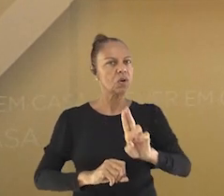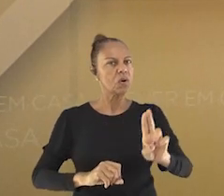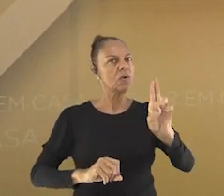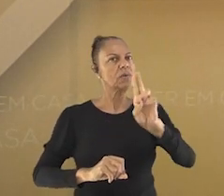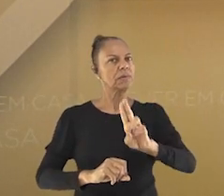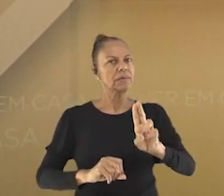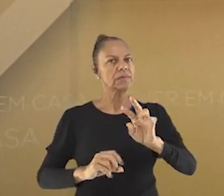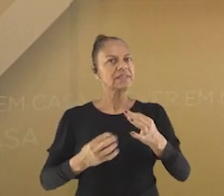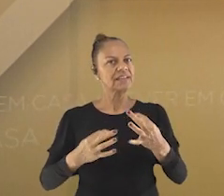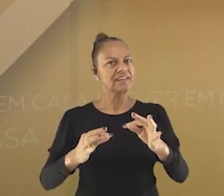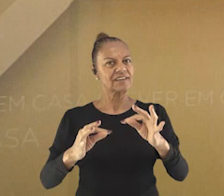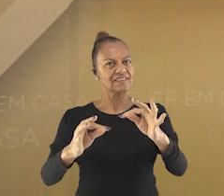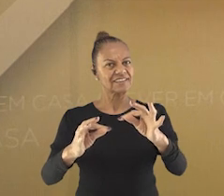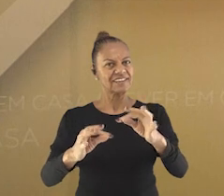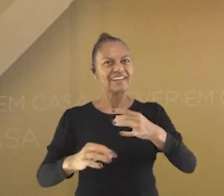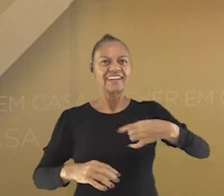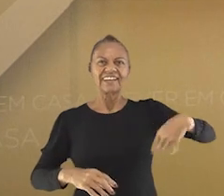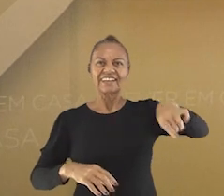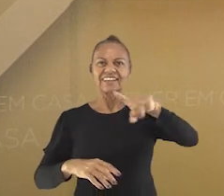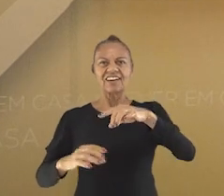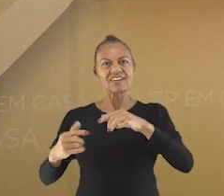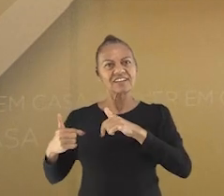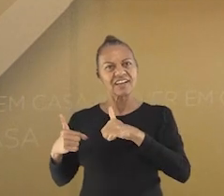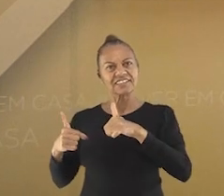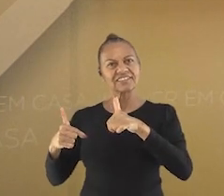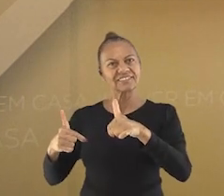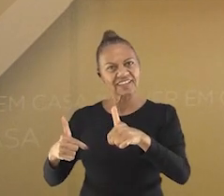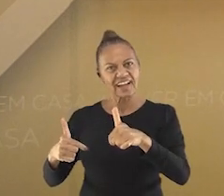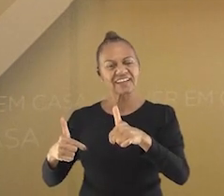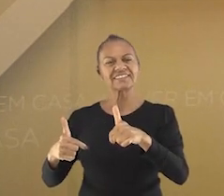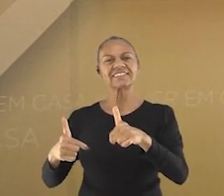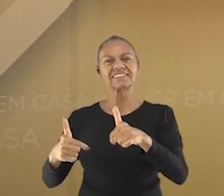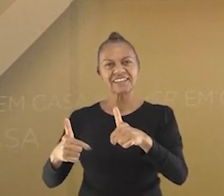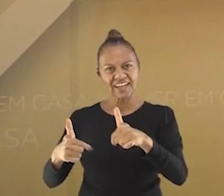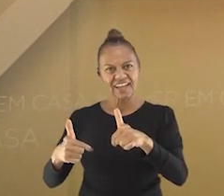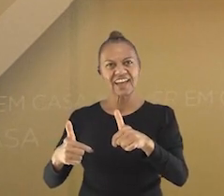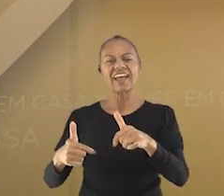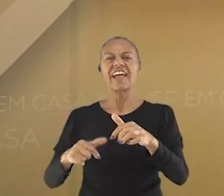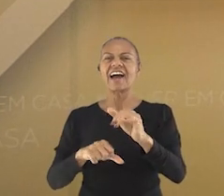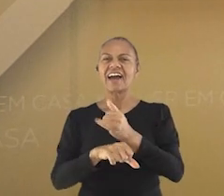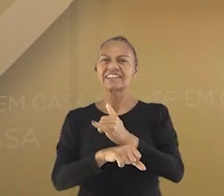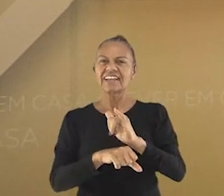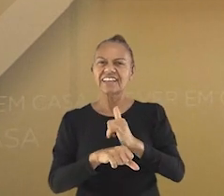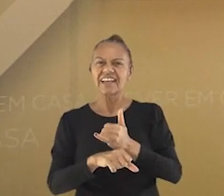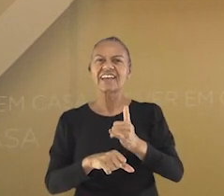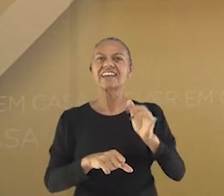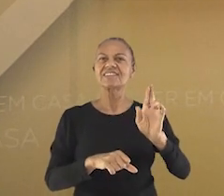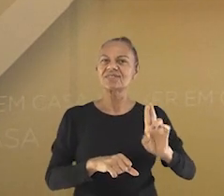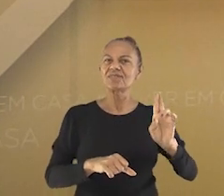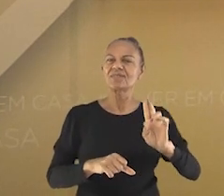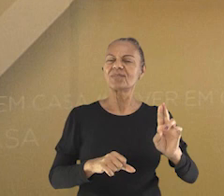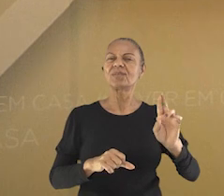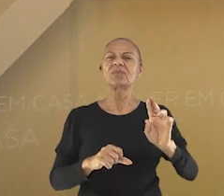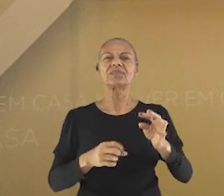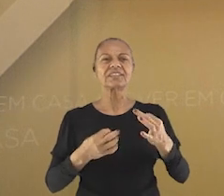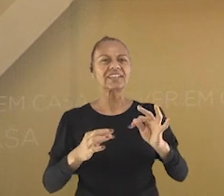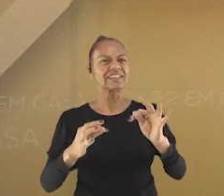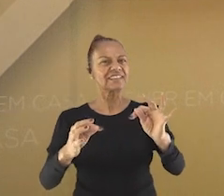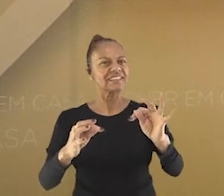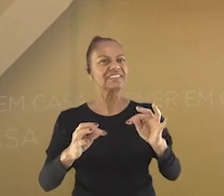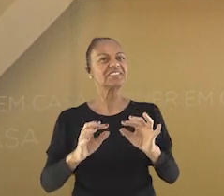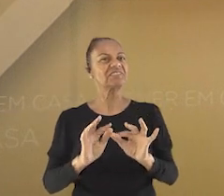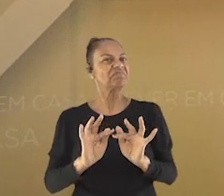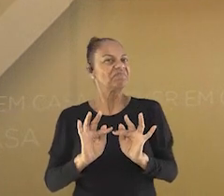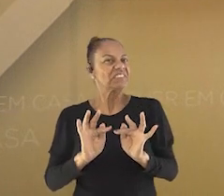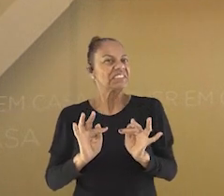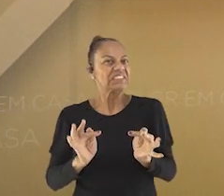tecnologias. E todas as nossas atividades envolvem o uso de algum recurso tecnológico, por mais simples